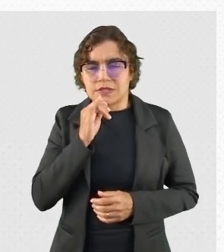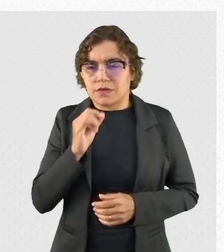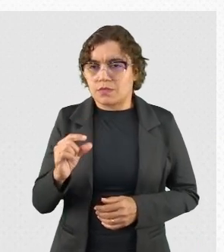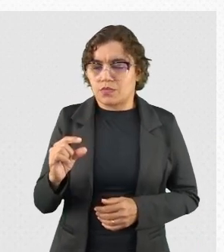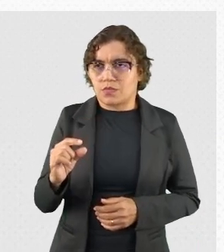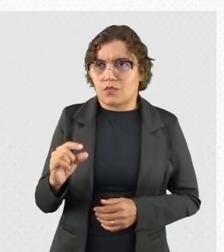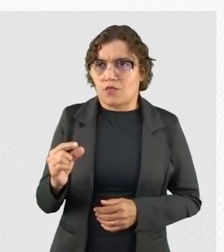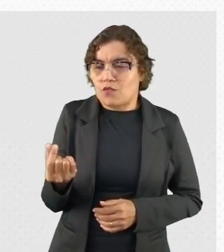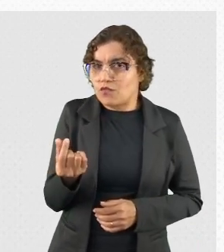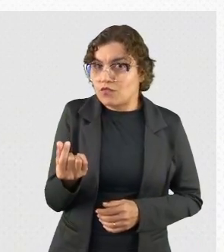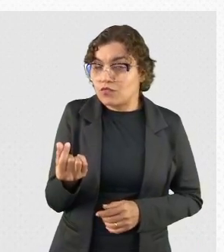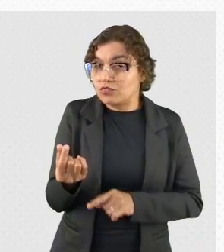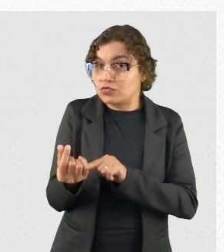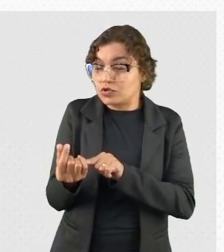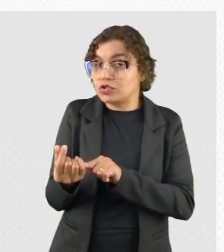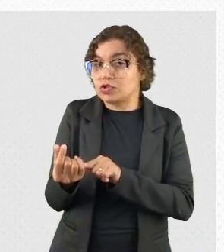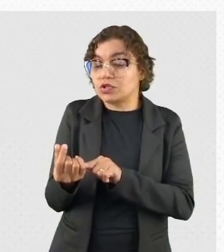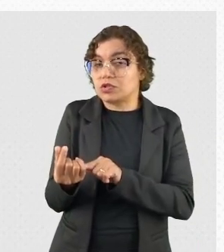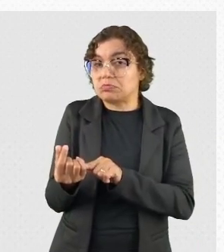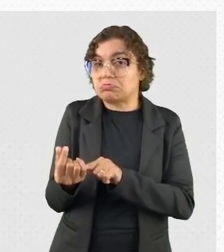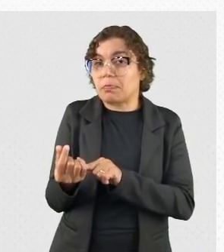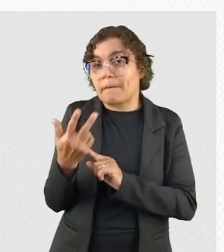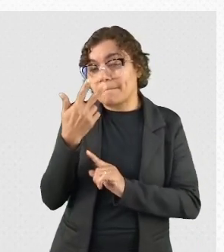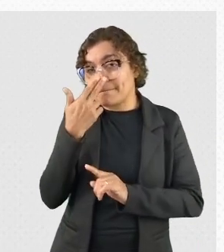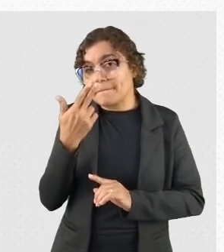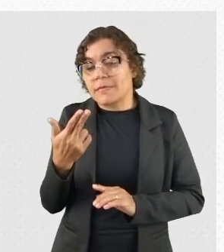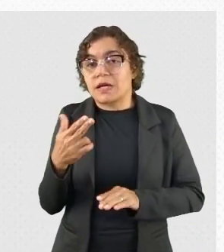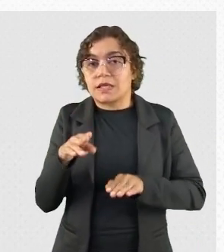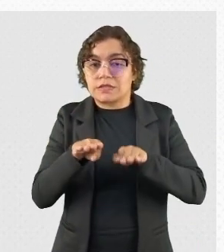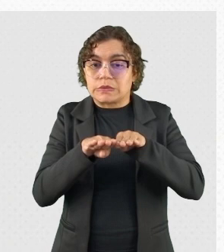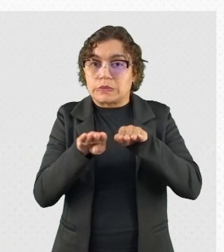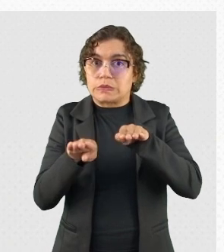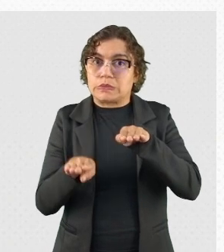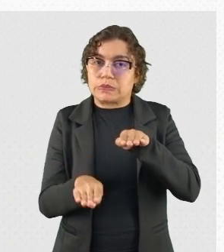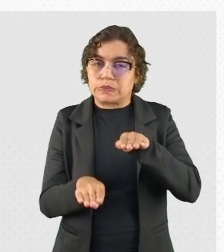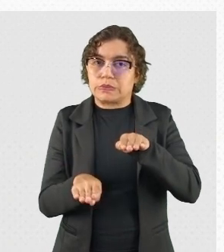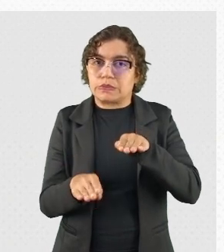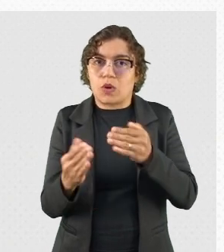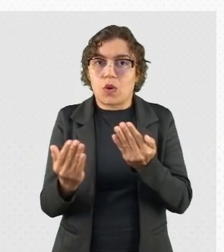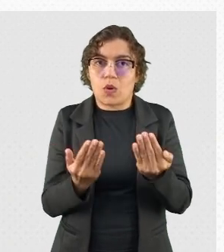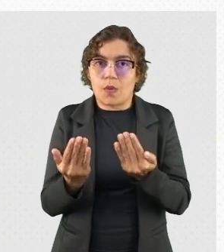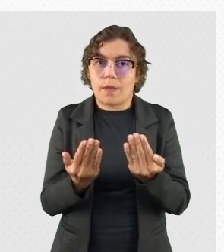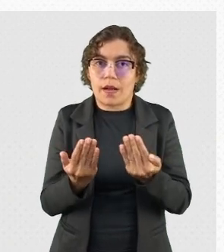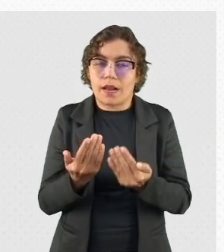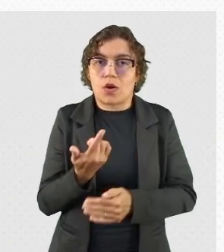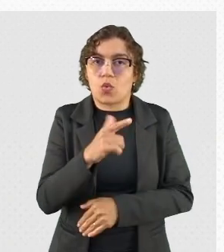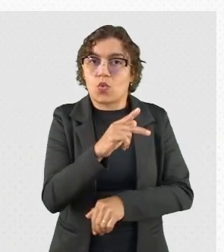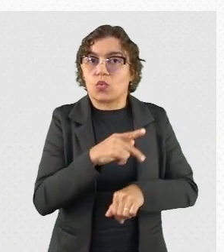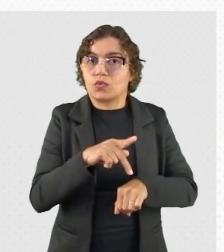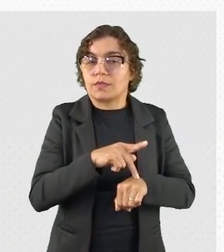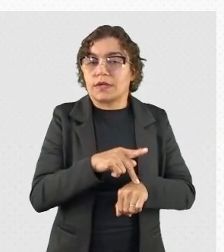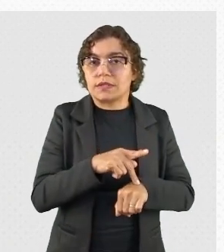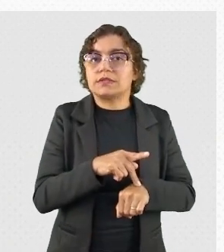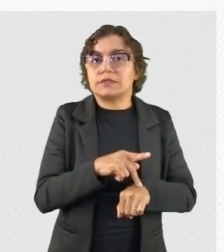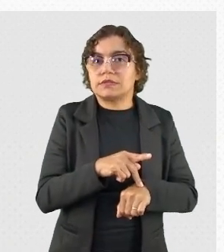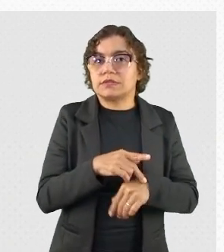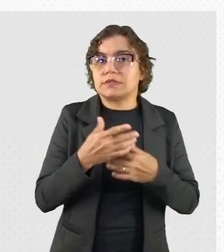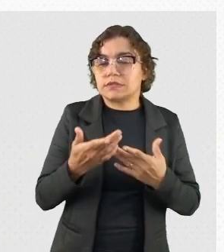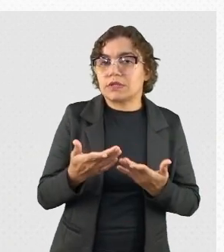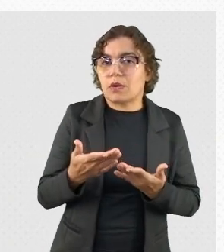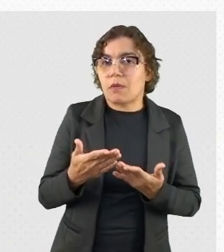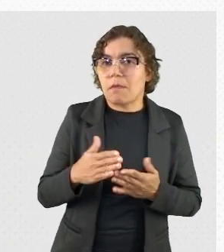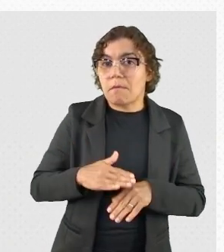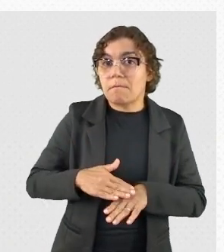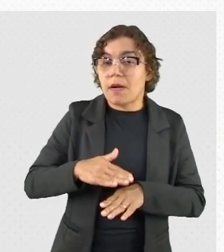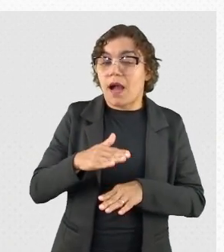né, claro, ela tem um rebaixamento frente a outras moedas internacionalmente falando. E aí fica muito mais atrativo para